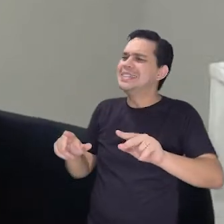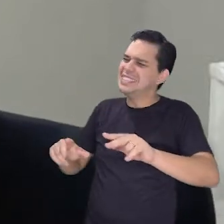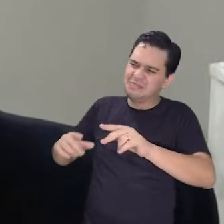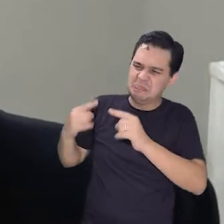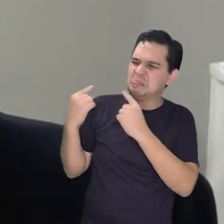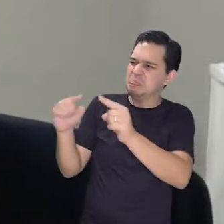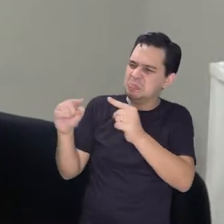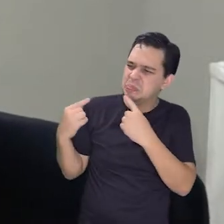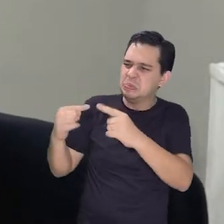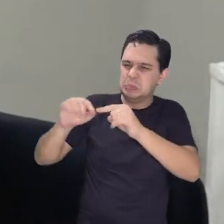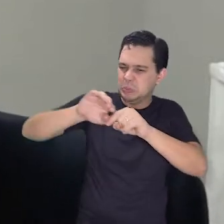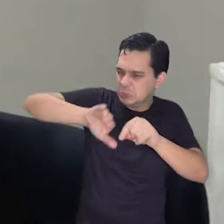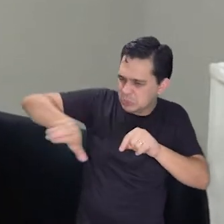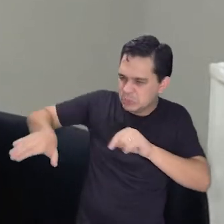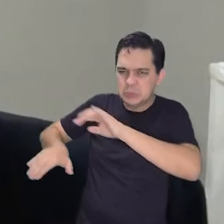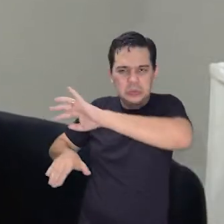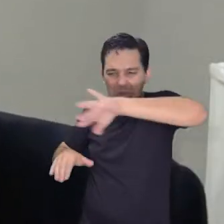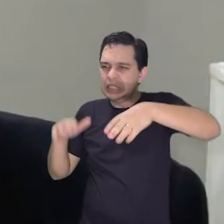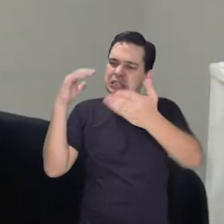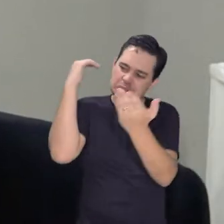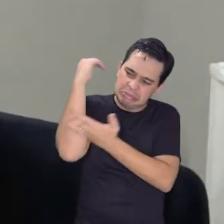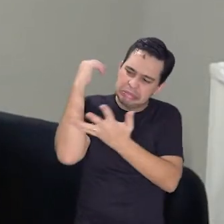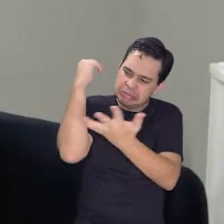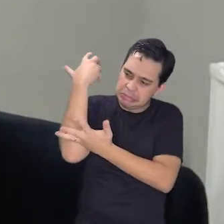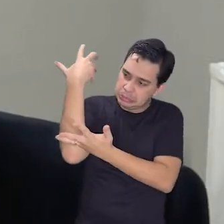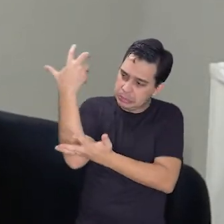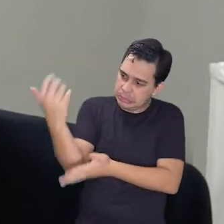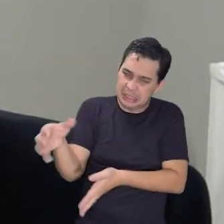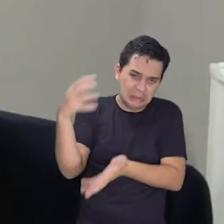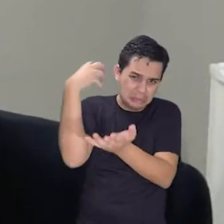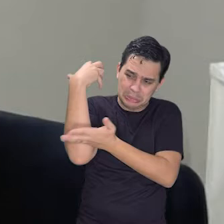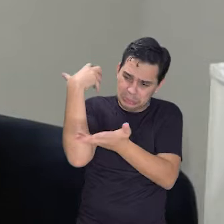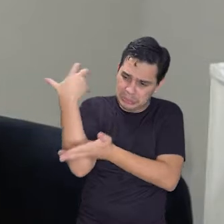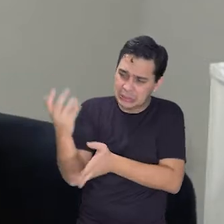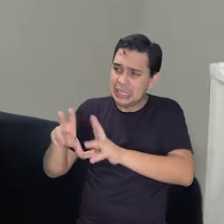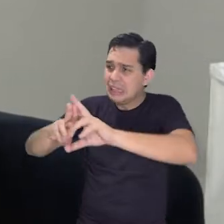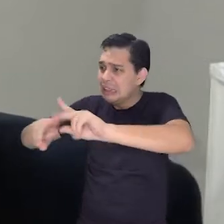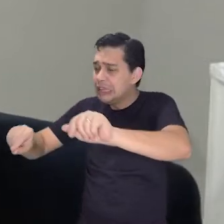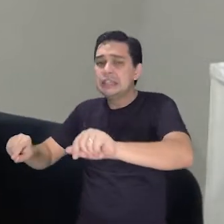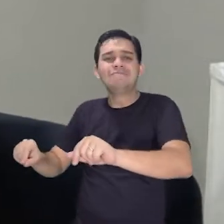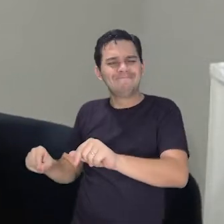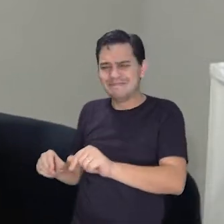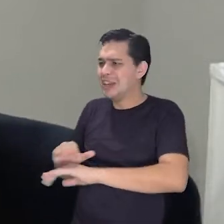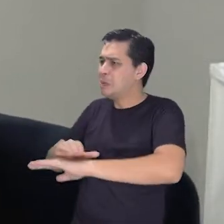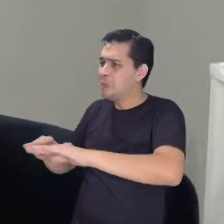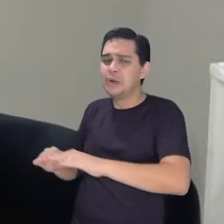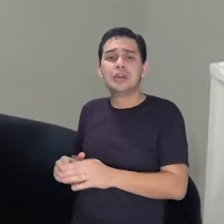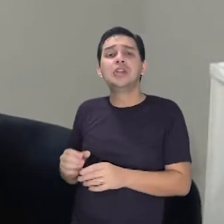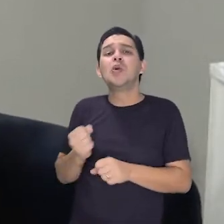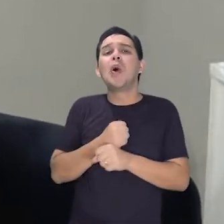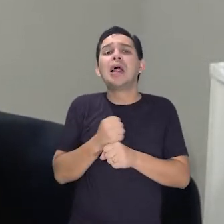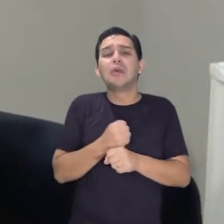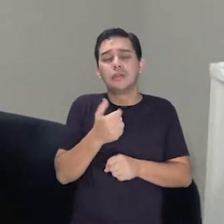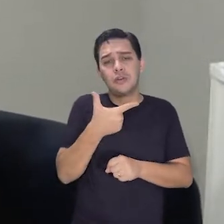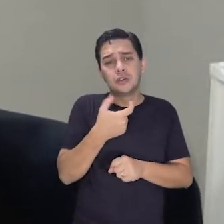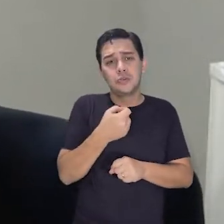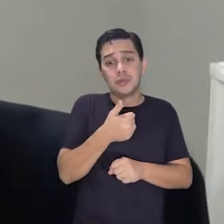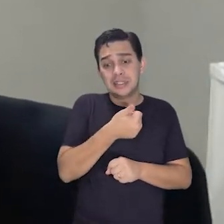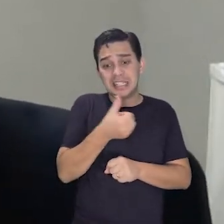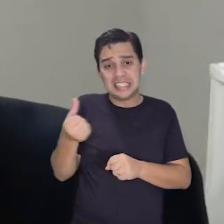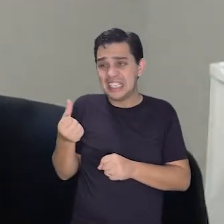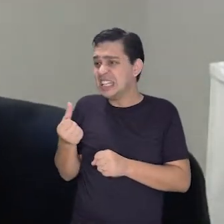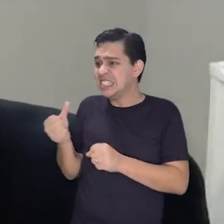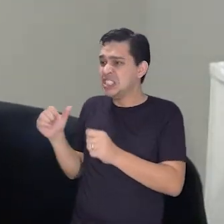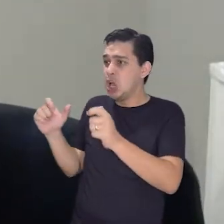praticamente dizimada desde o ano de... a partir do ano de dezembro de